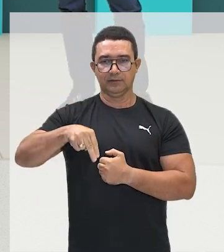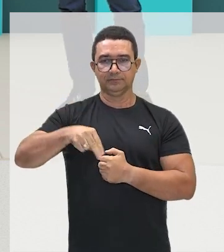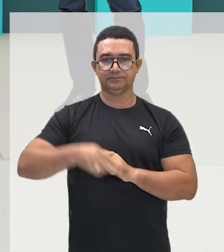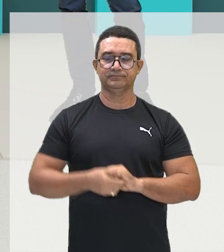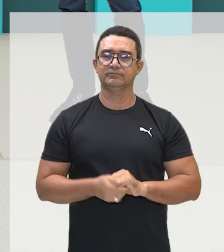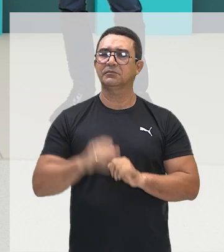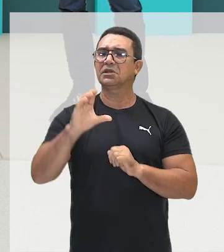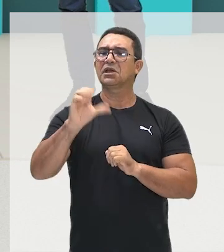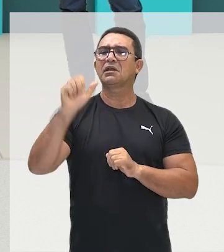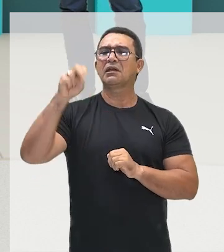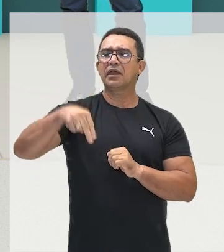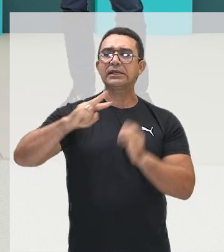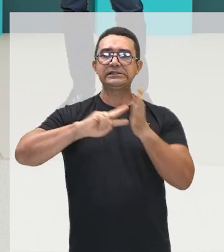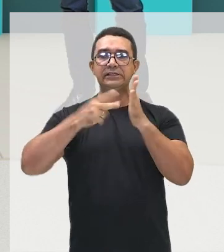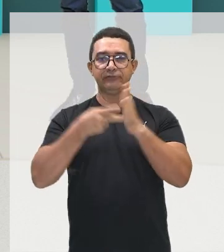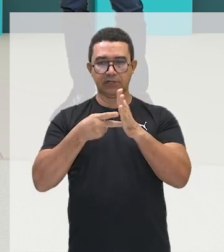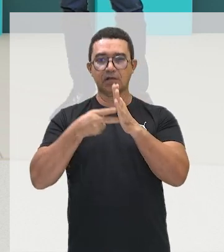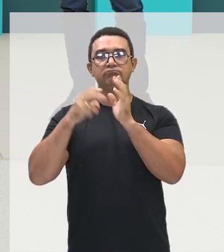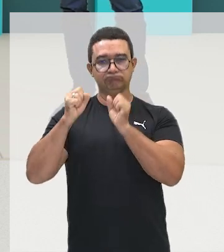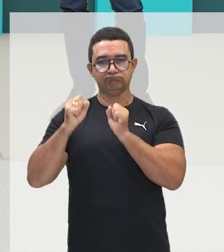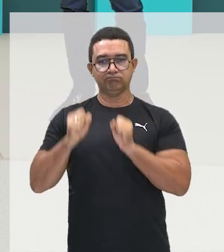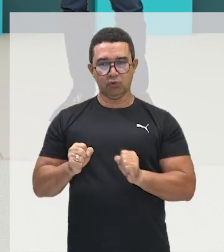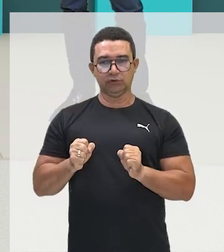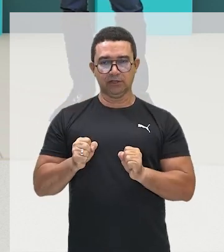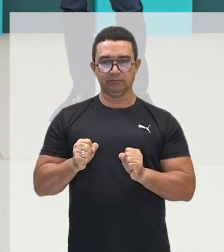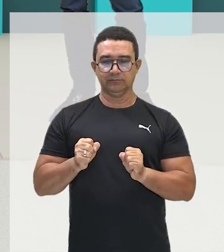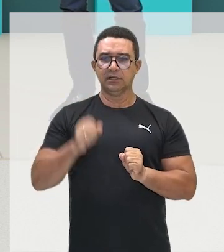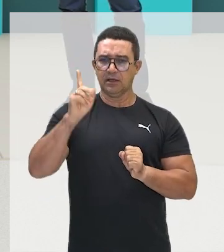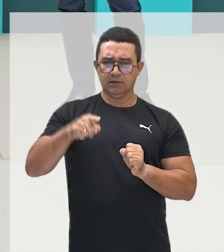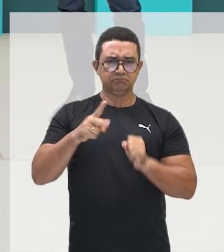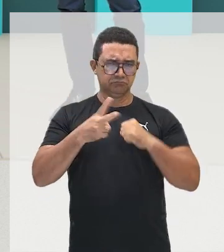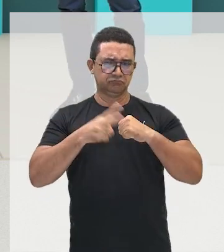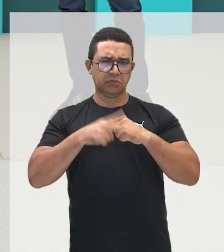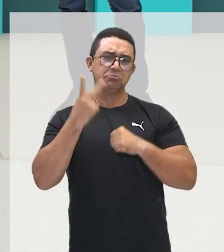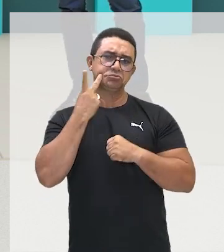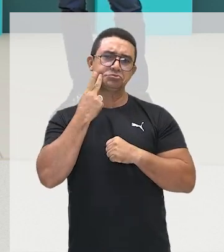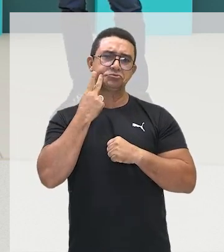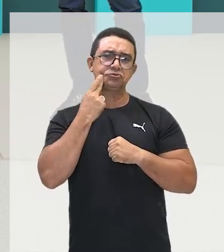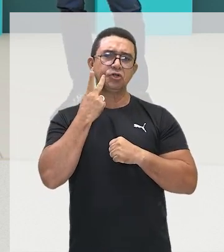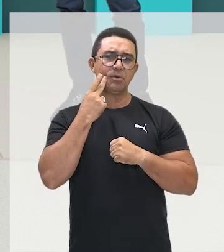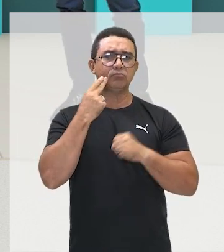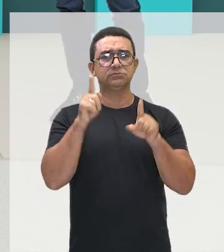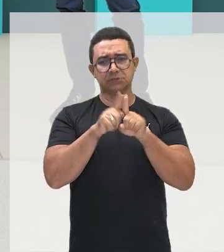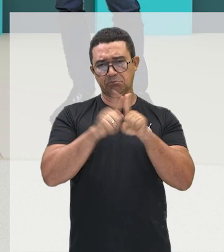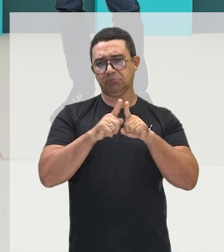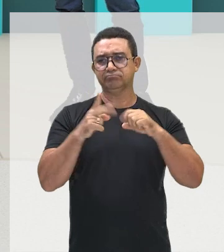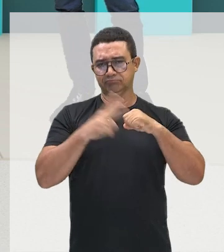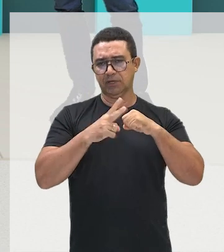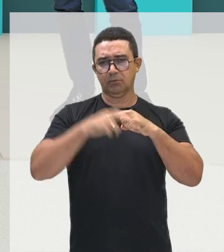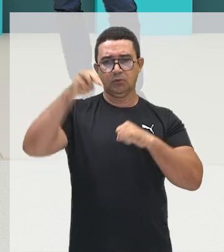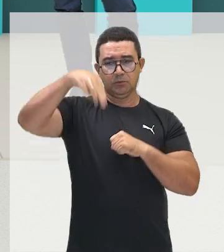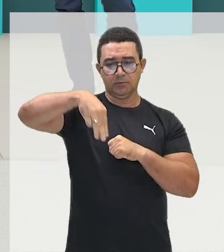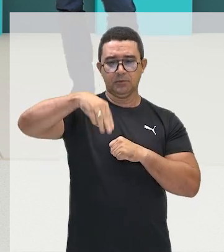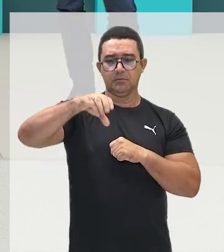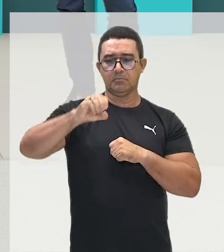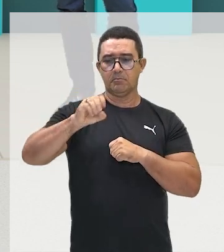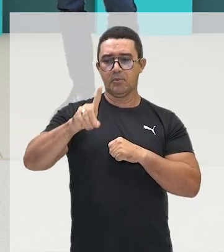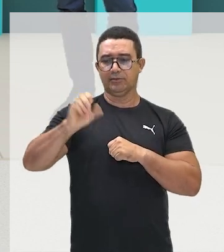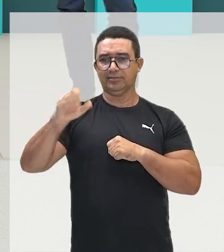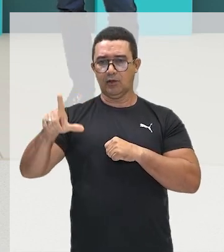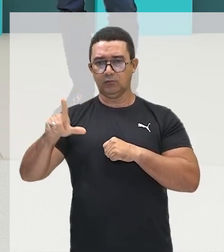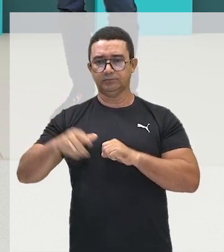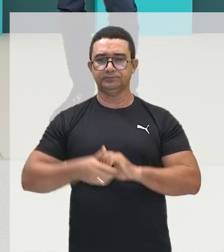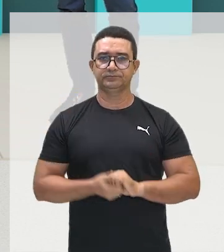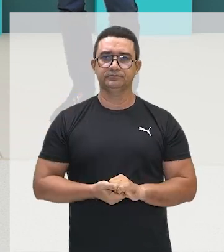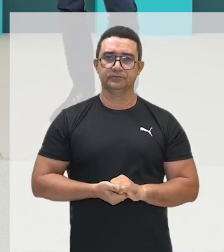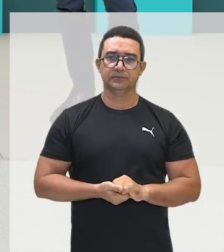modal can, que significa também poder, né? Ele é um verbo normal, ele também é um verbo modal. Ele tem, é um